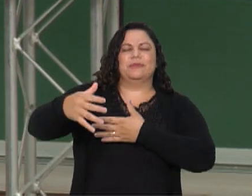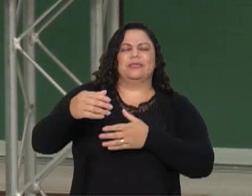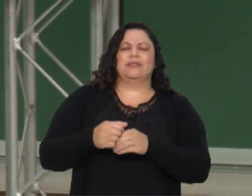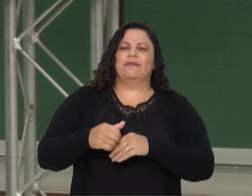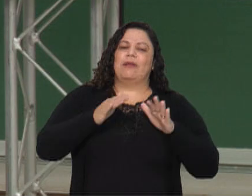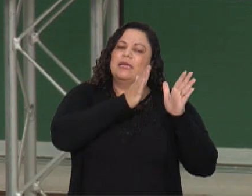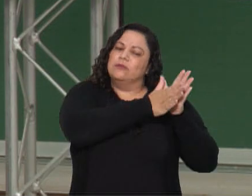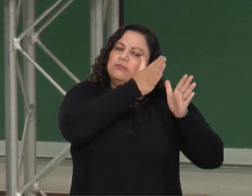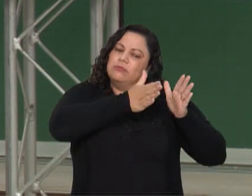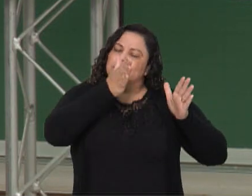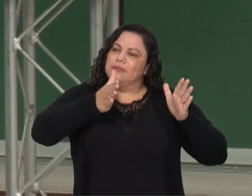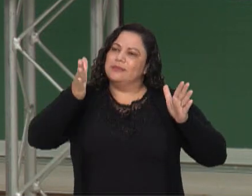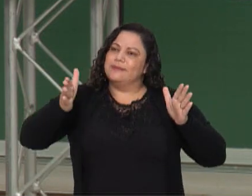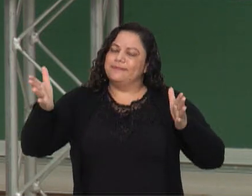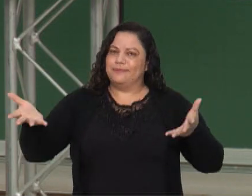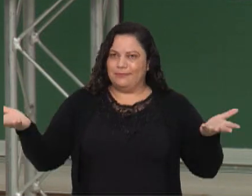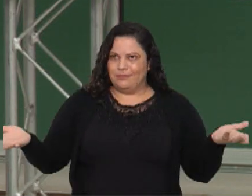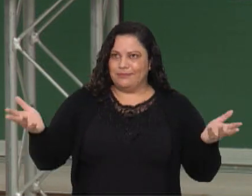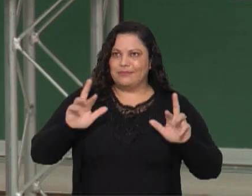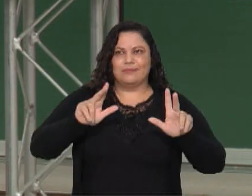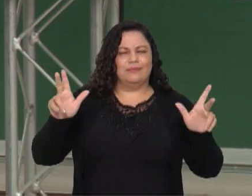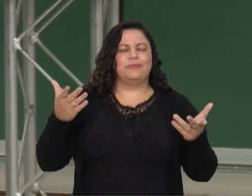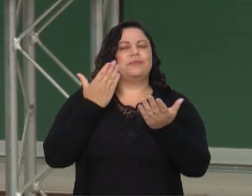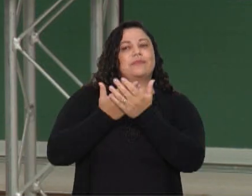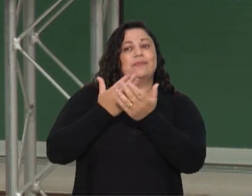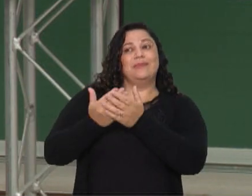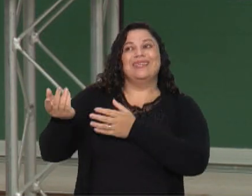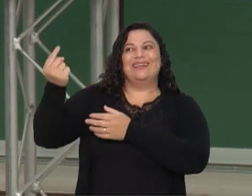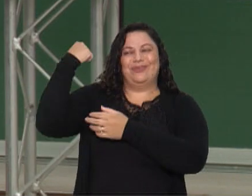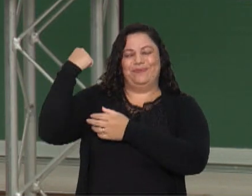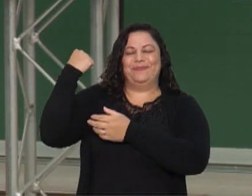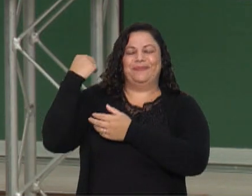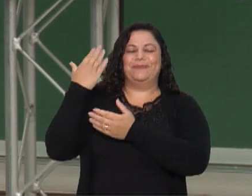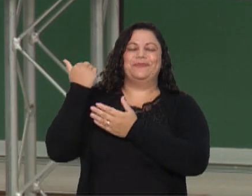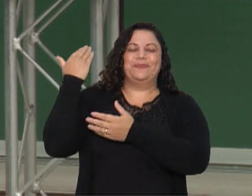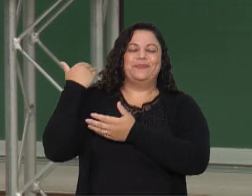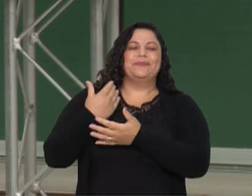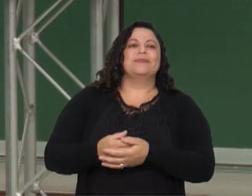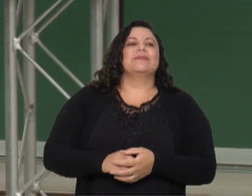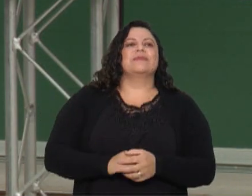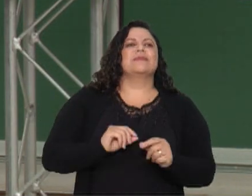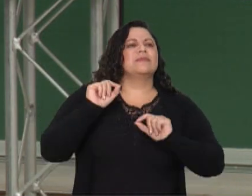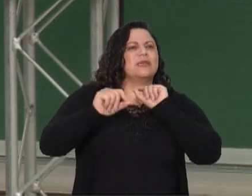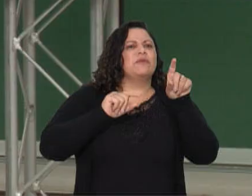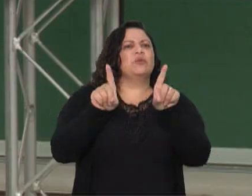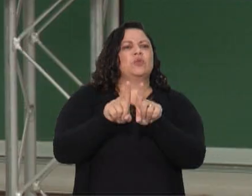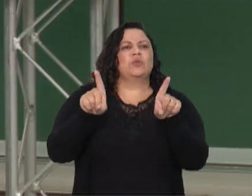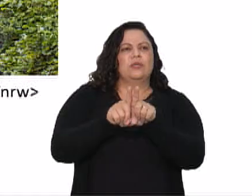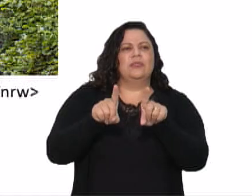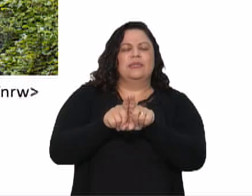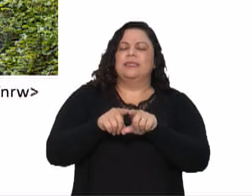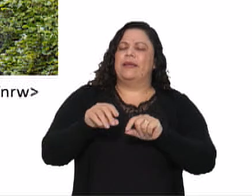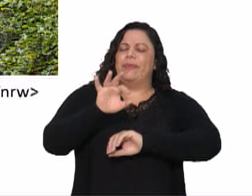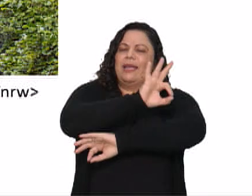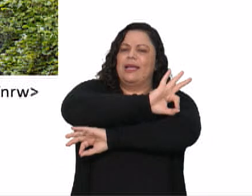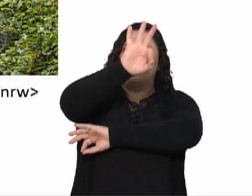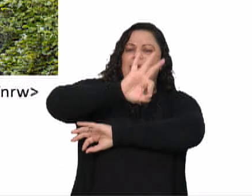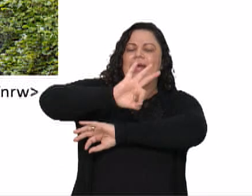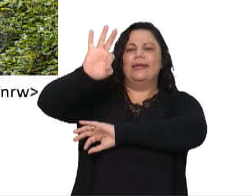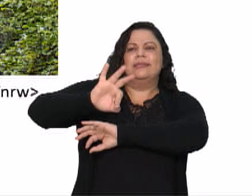ali. Então, isso a gente viu na aula passada. Vimos também, pessoal, sobre a arquitetura racionalista e sobre a